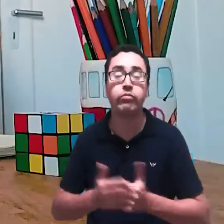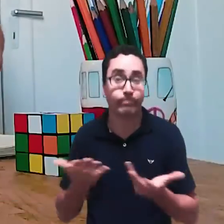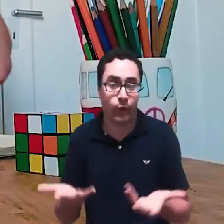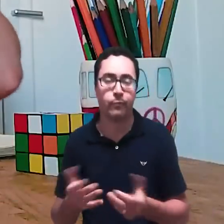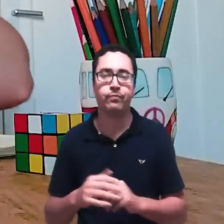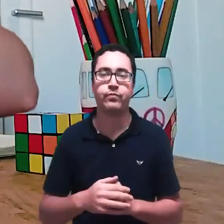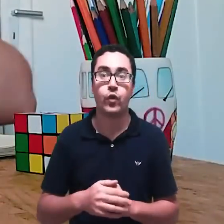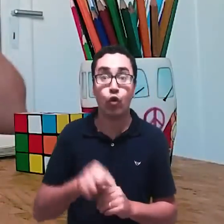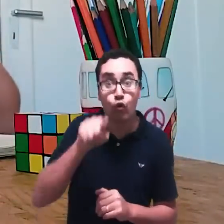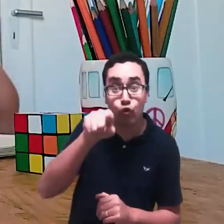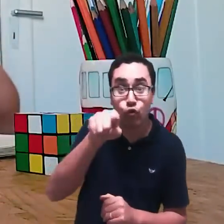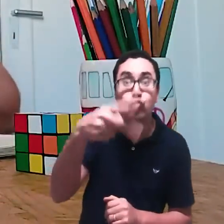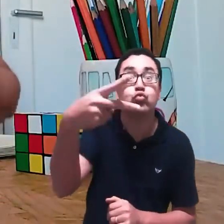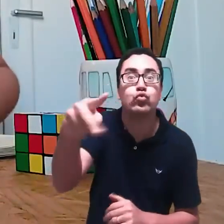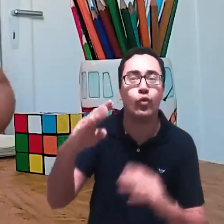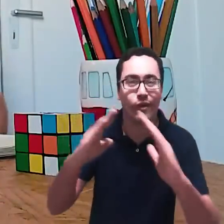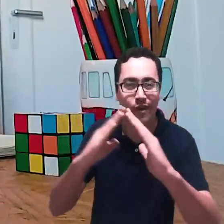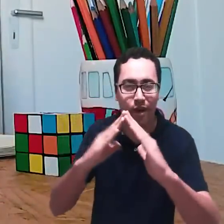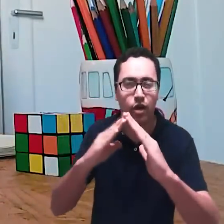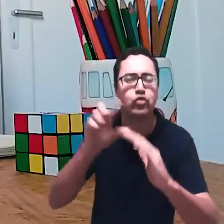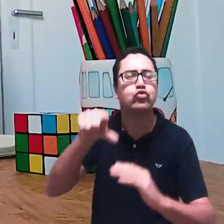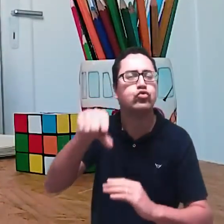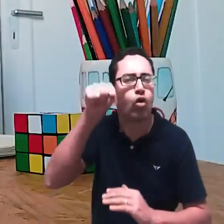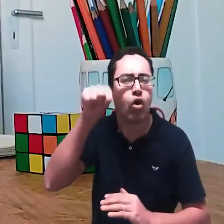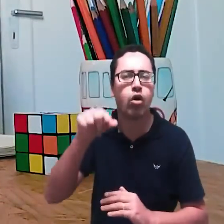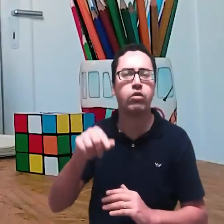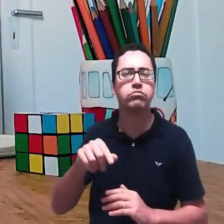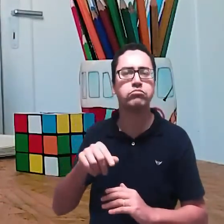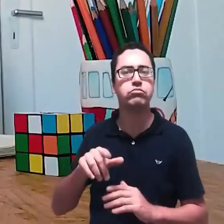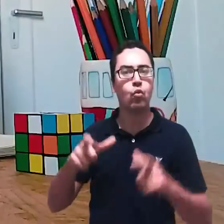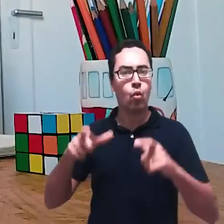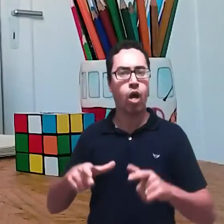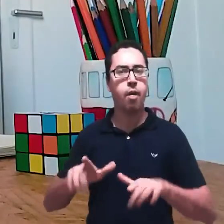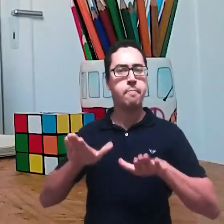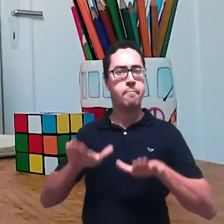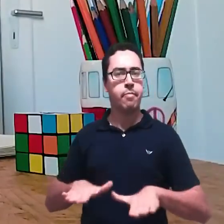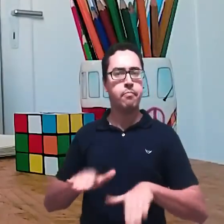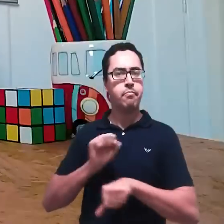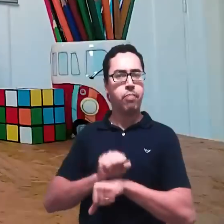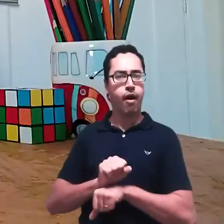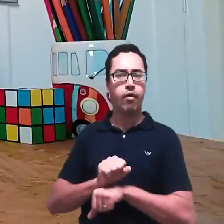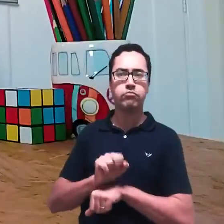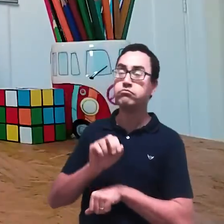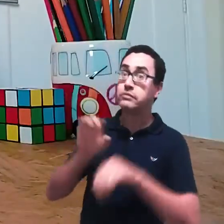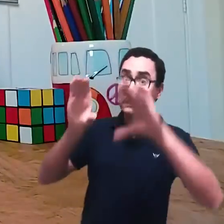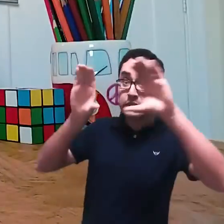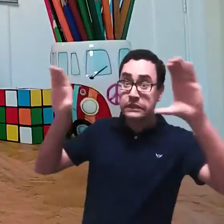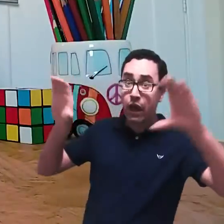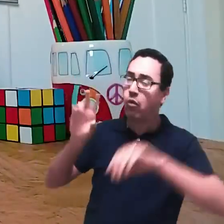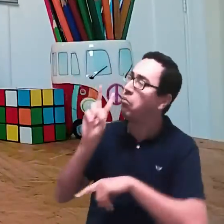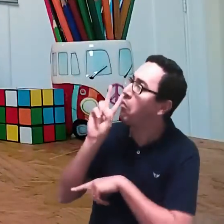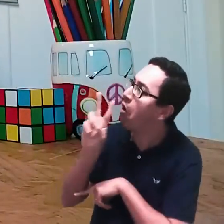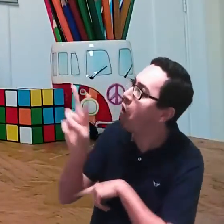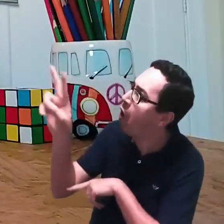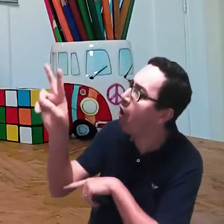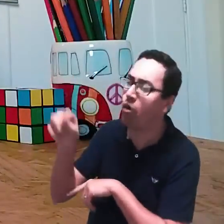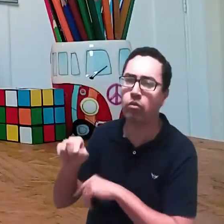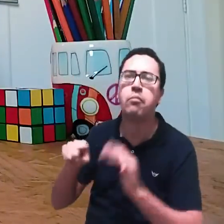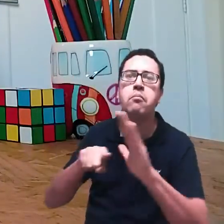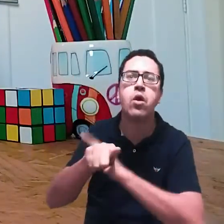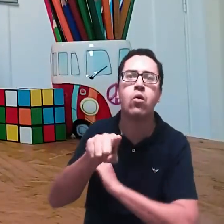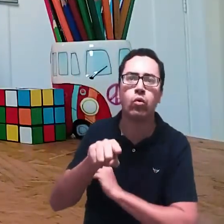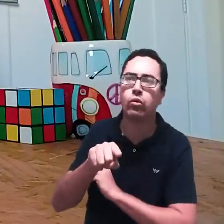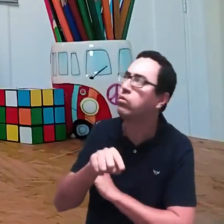espaço aí na sua casa que você consiga ficar parado e olhar para o céu. Como tá?